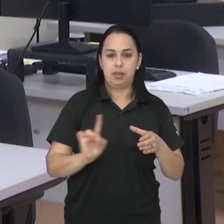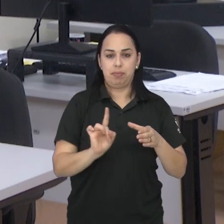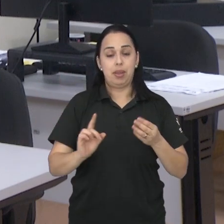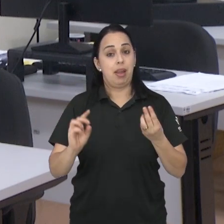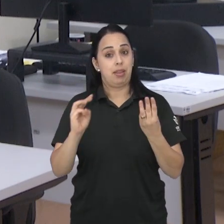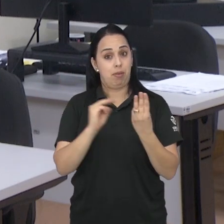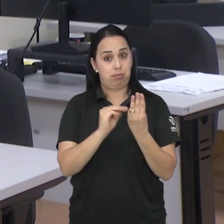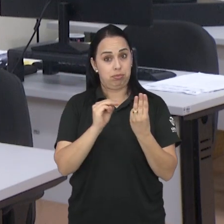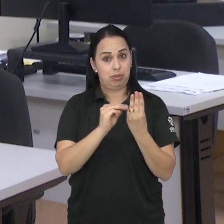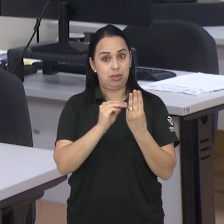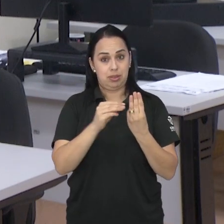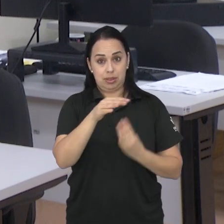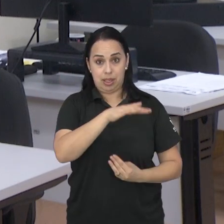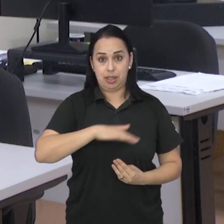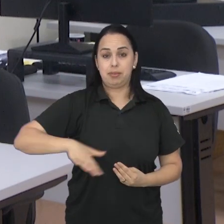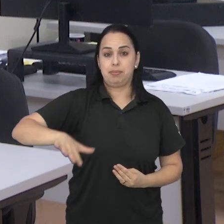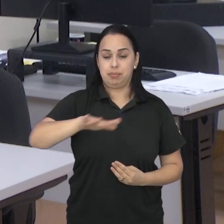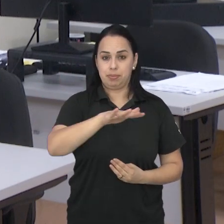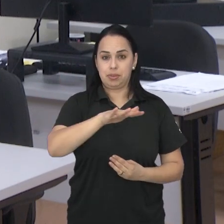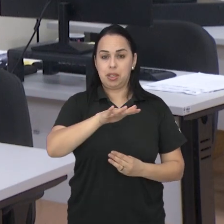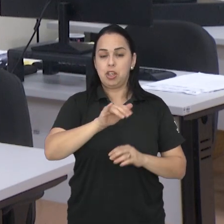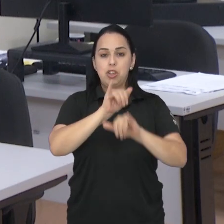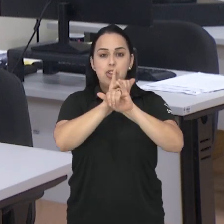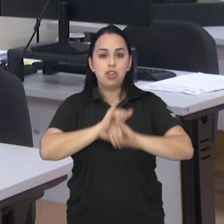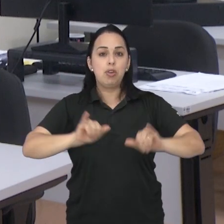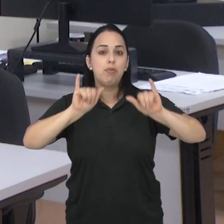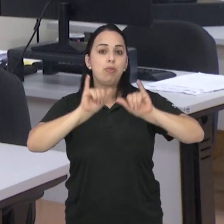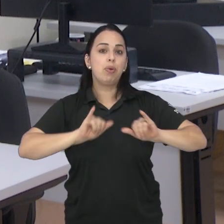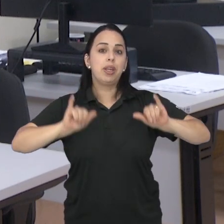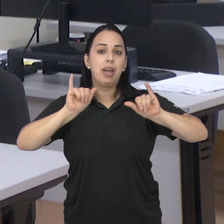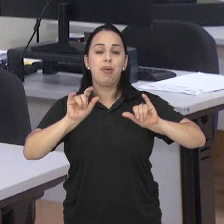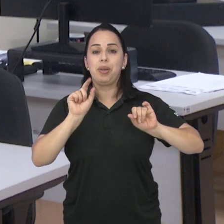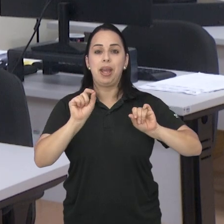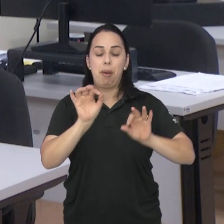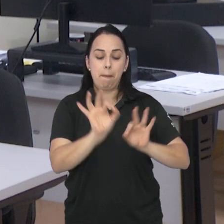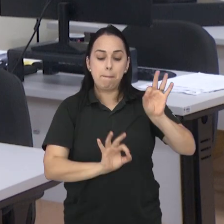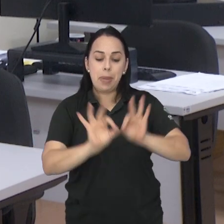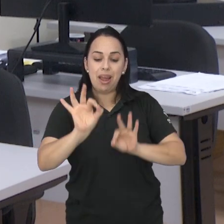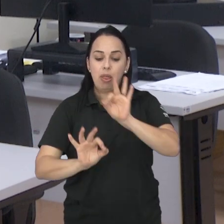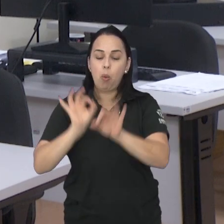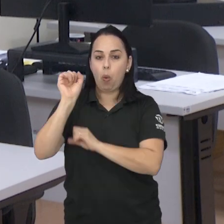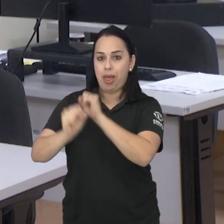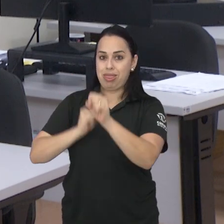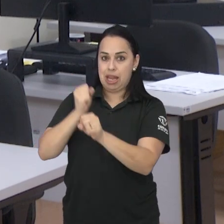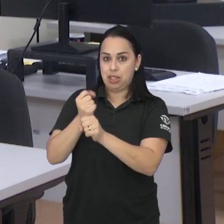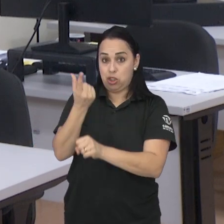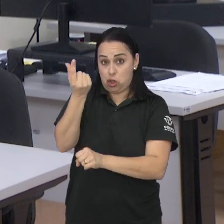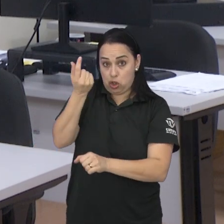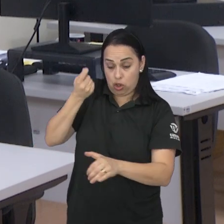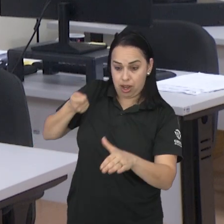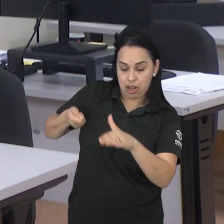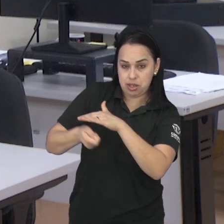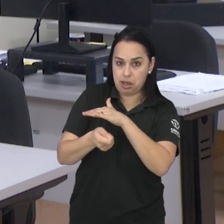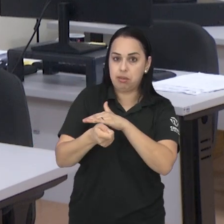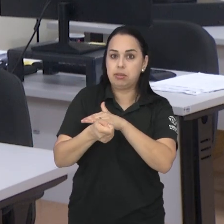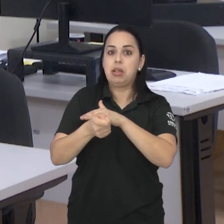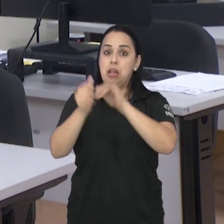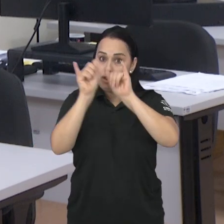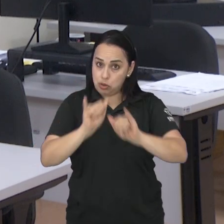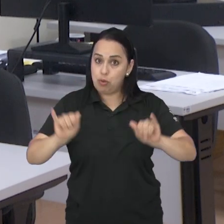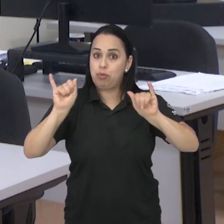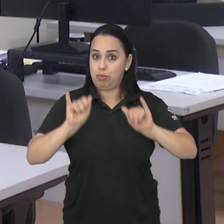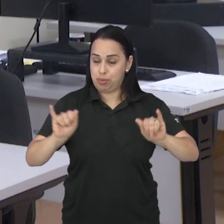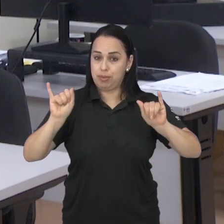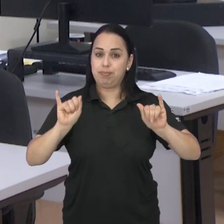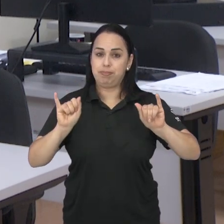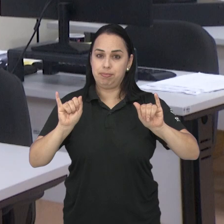popular, a Fundação Cultural Cassiano Ricardo divulgou o resultado do Planar, que é o Plano Anual de Aplicação de